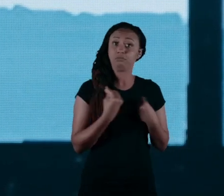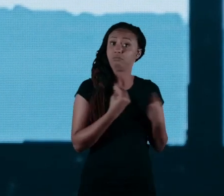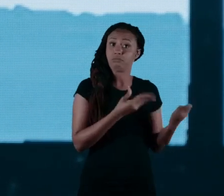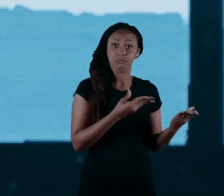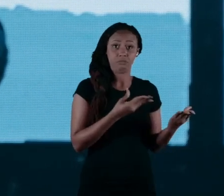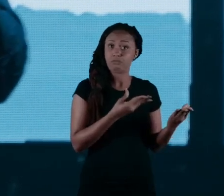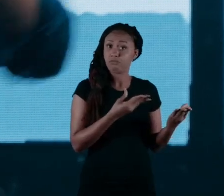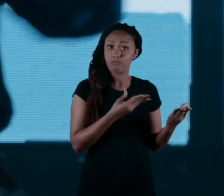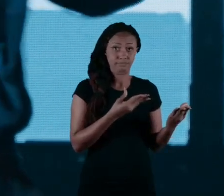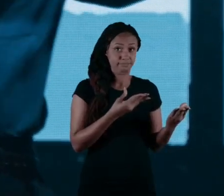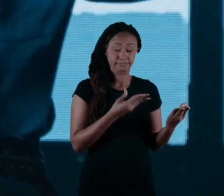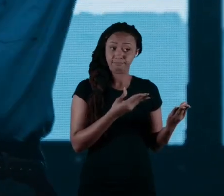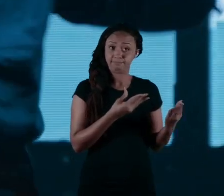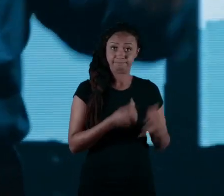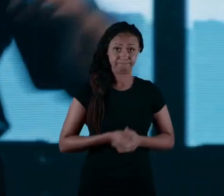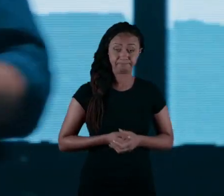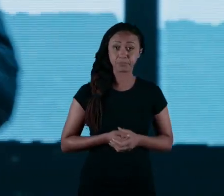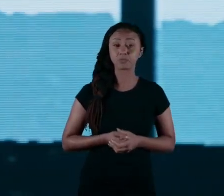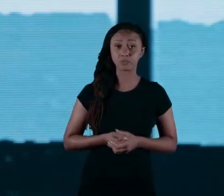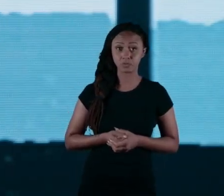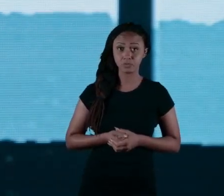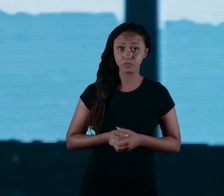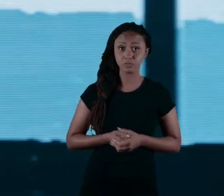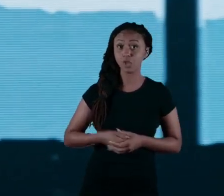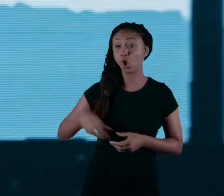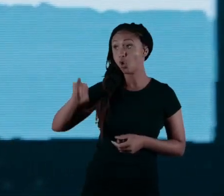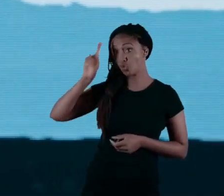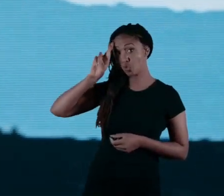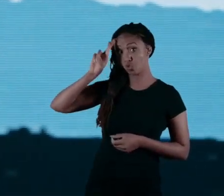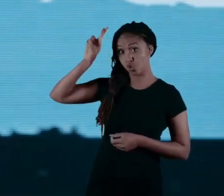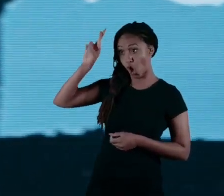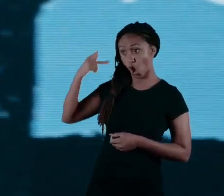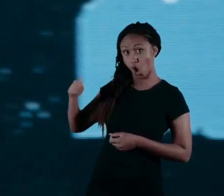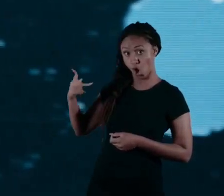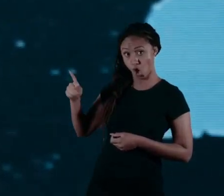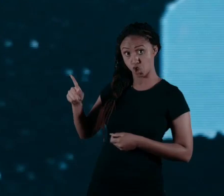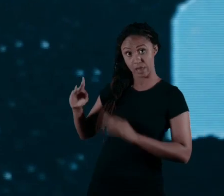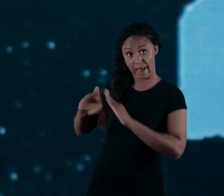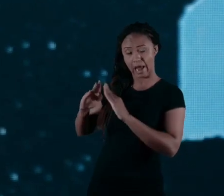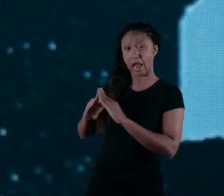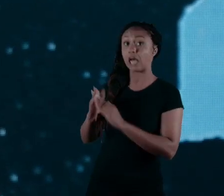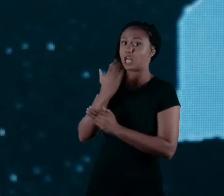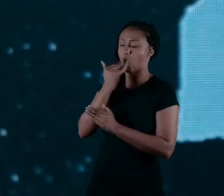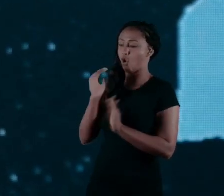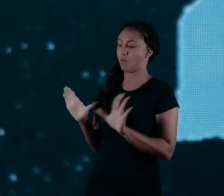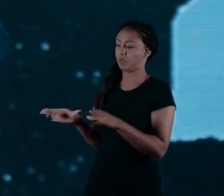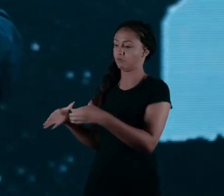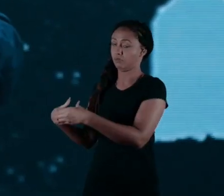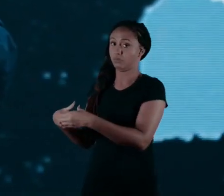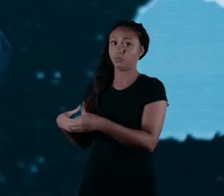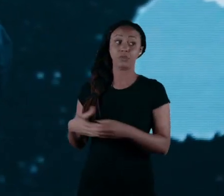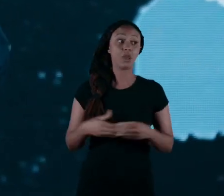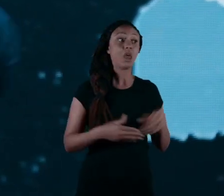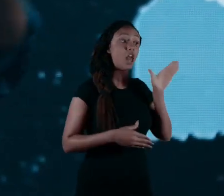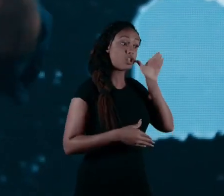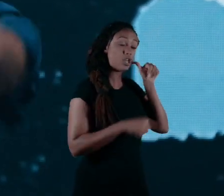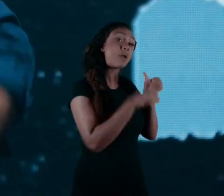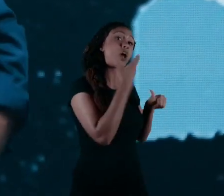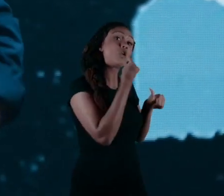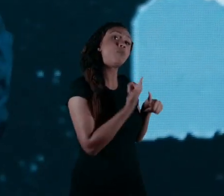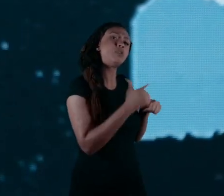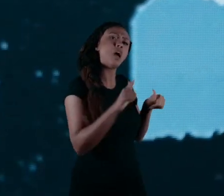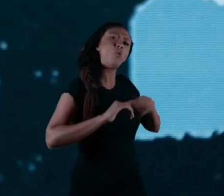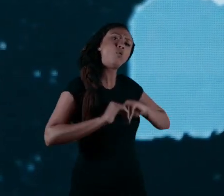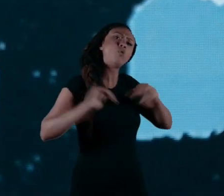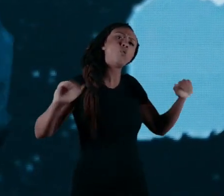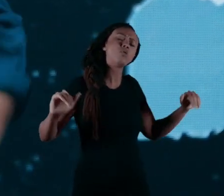A comida dos donos da casa era uma, dos empregados era outra. Vocês acham que isso é